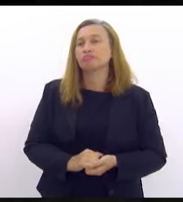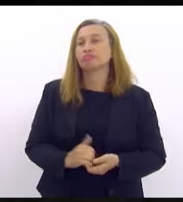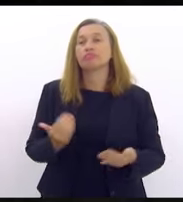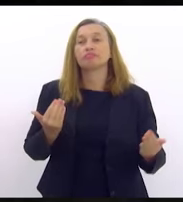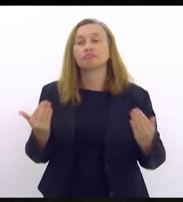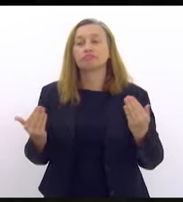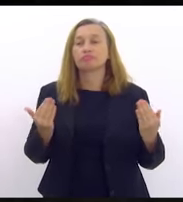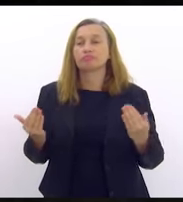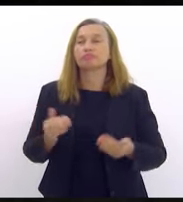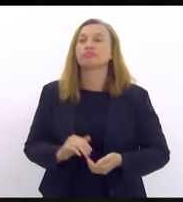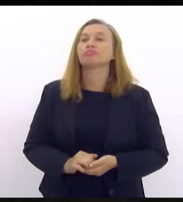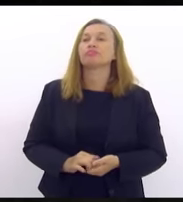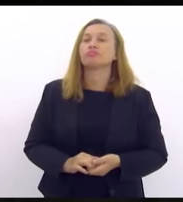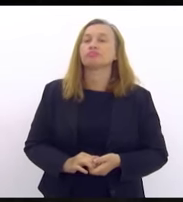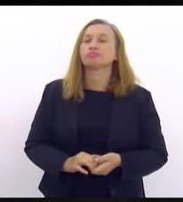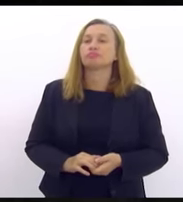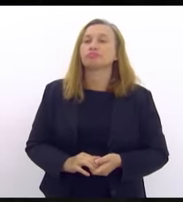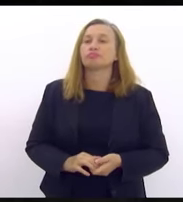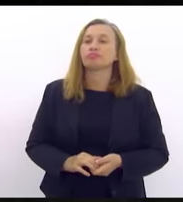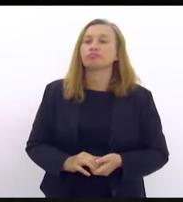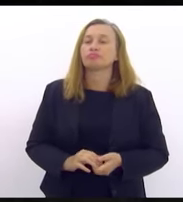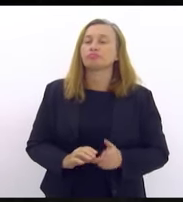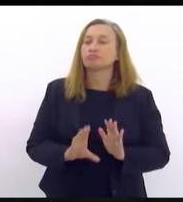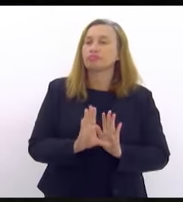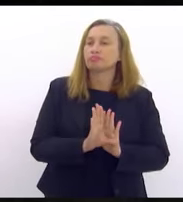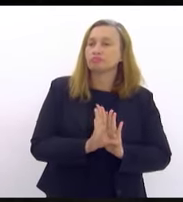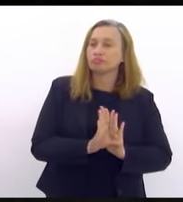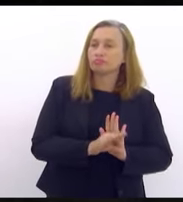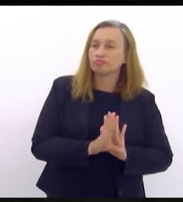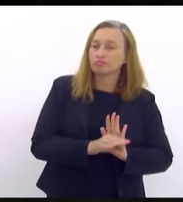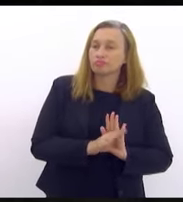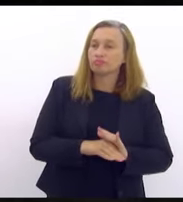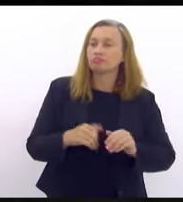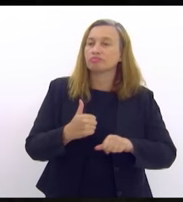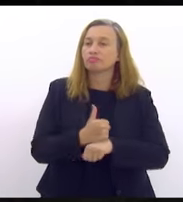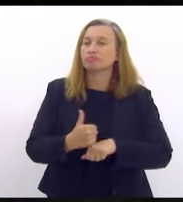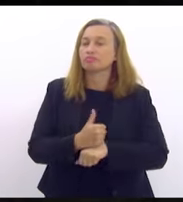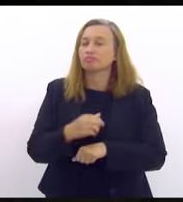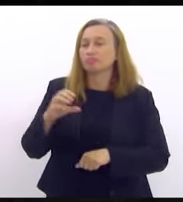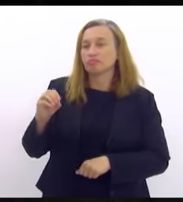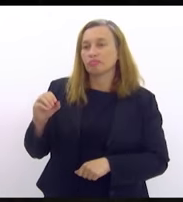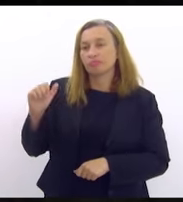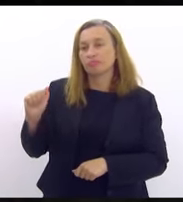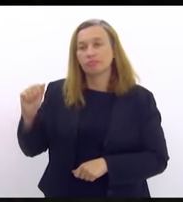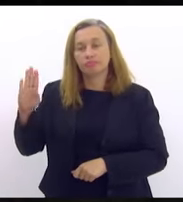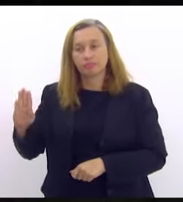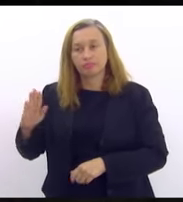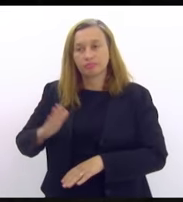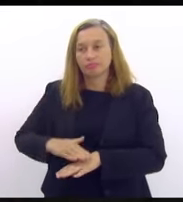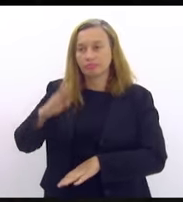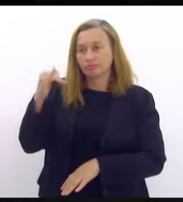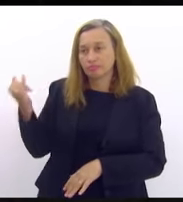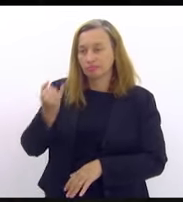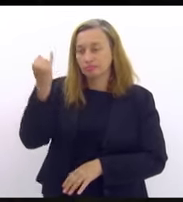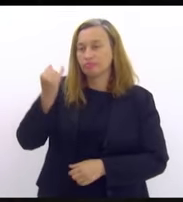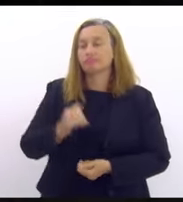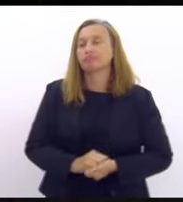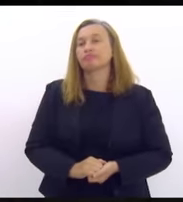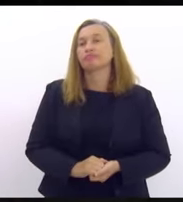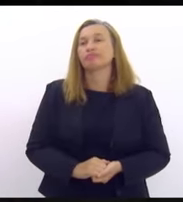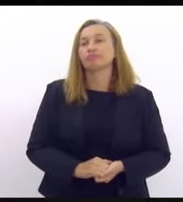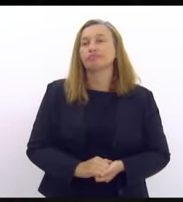eh o os conselhos profissionais principalmente a OAB que é a mais importante